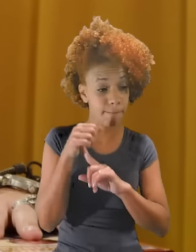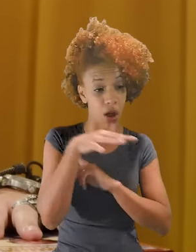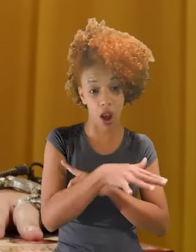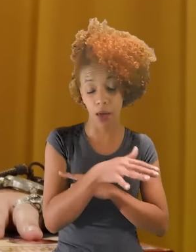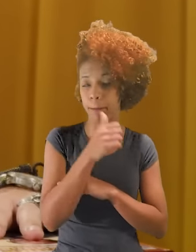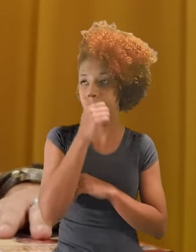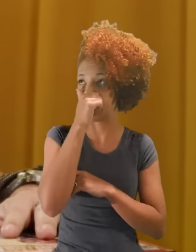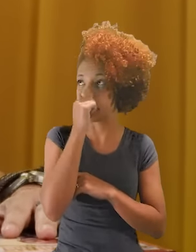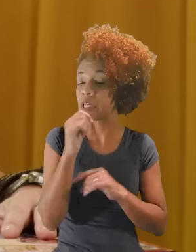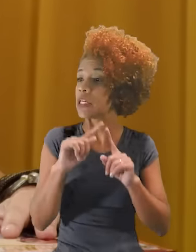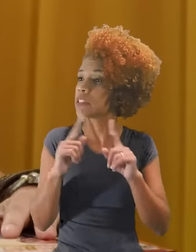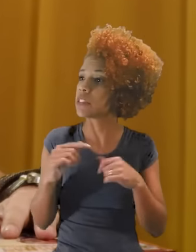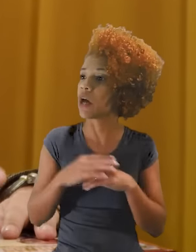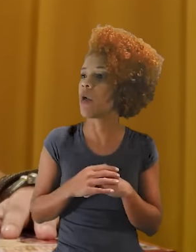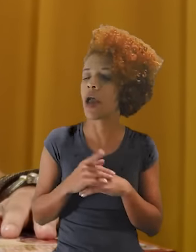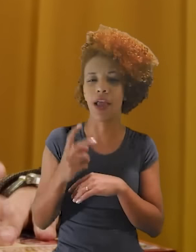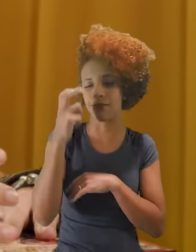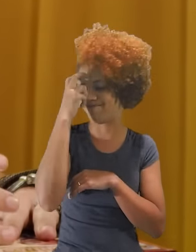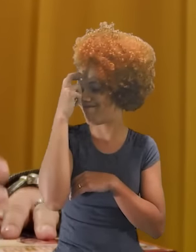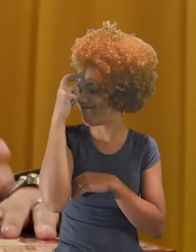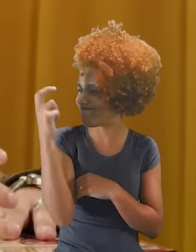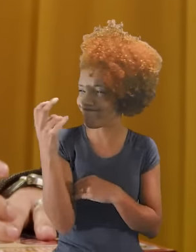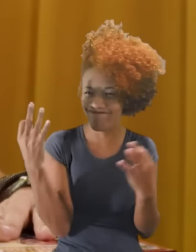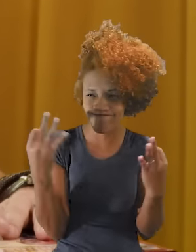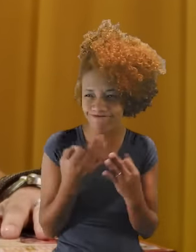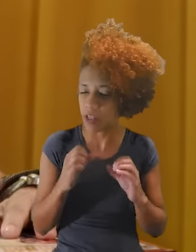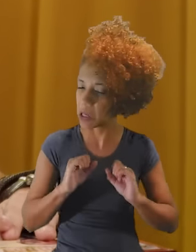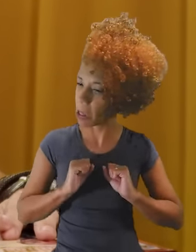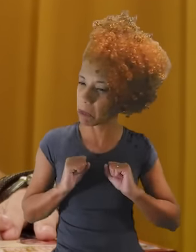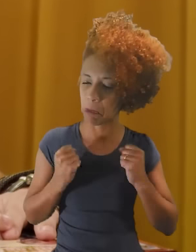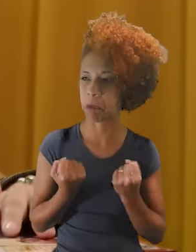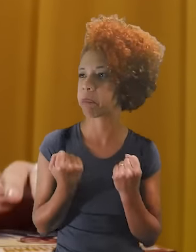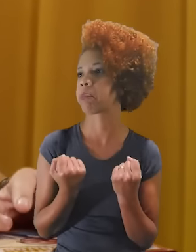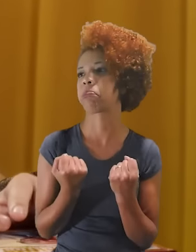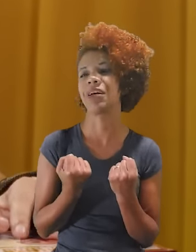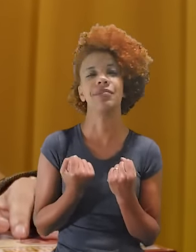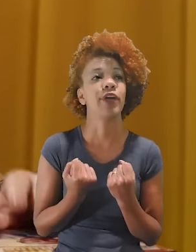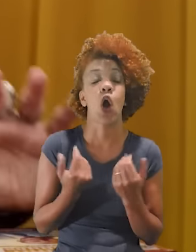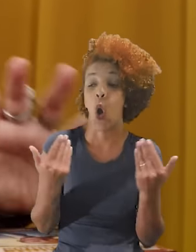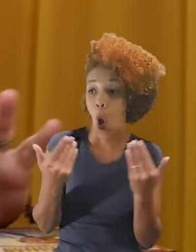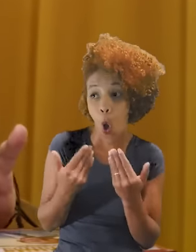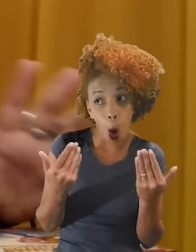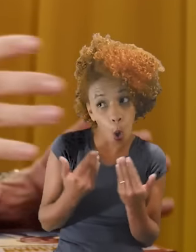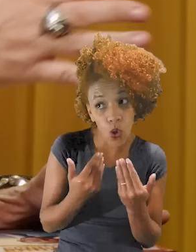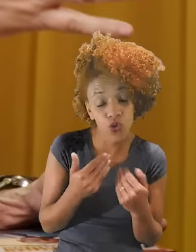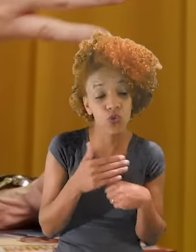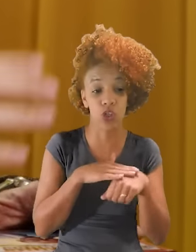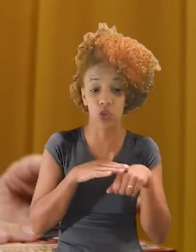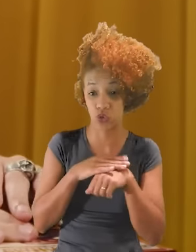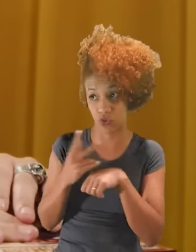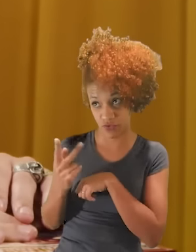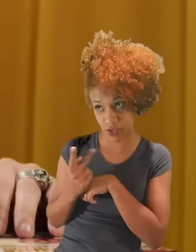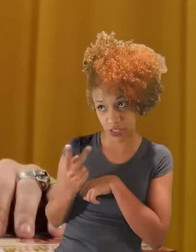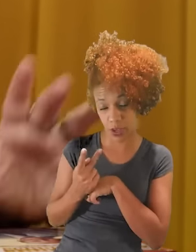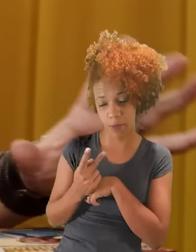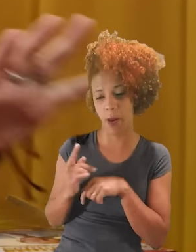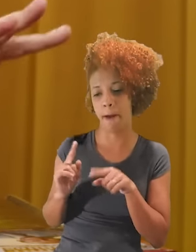Pipocou. Então, assim, tipo, ele era um cara extremamente ousado, cara. Assim, tá pra nascer. Hoje, pelo menos, é o que a gente comentou aqui